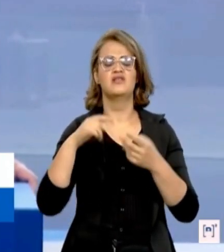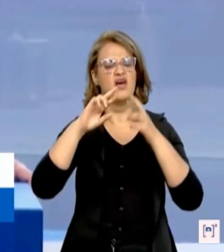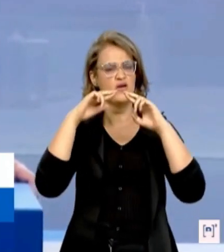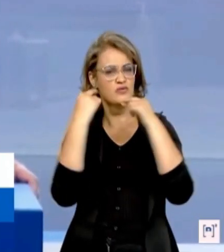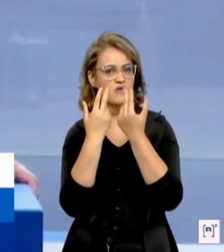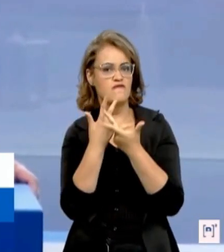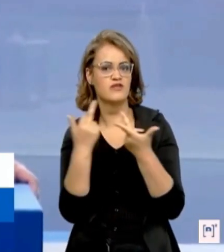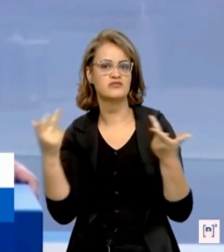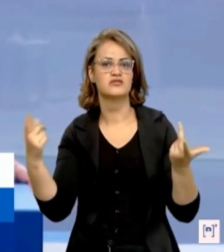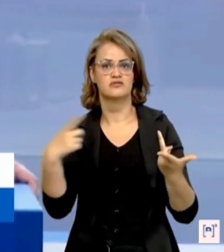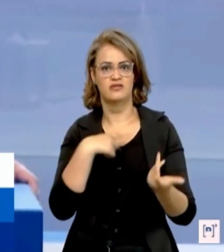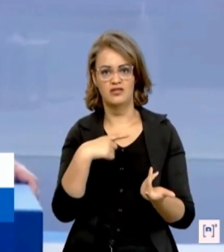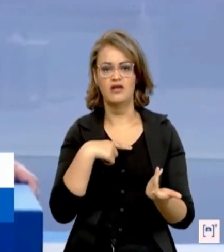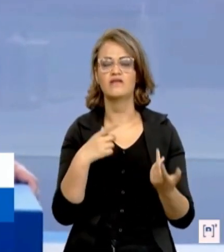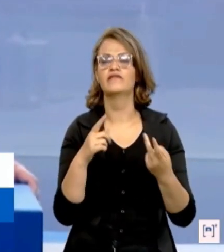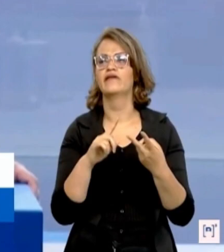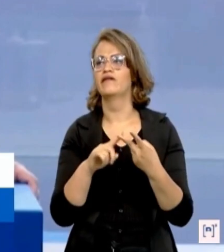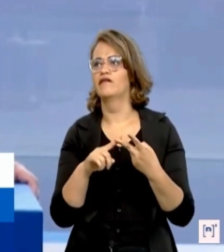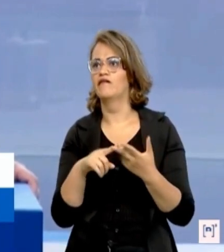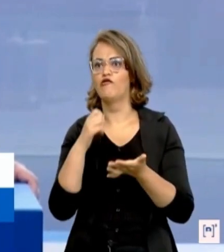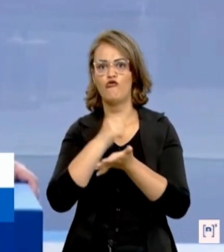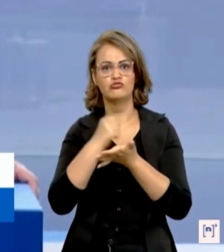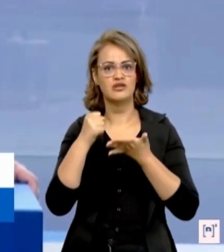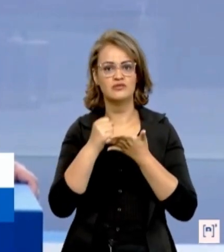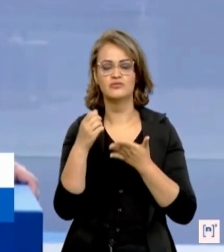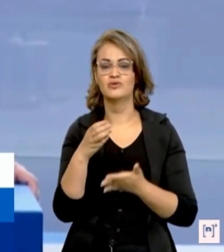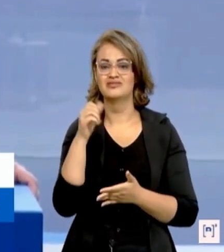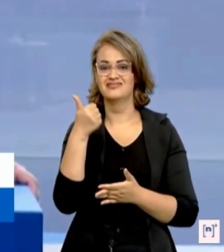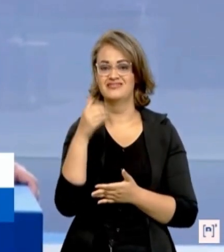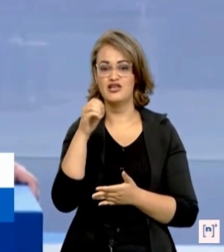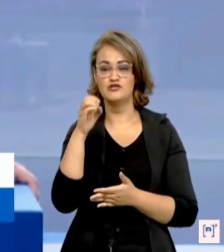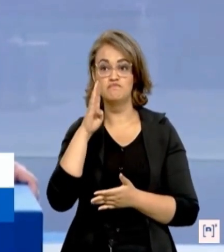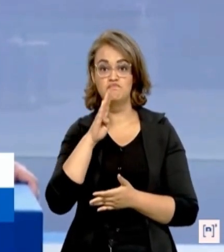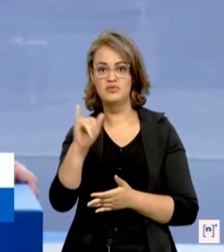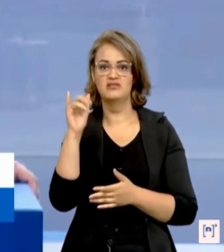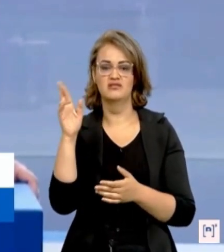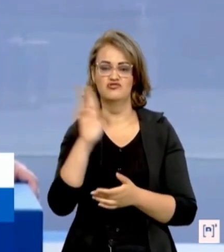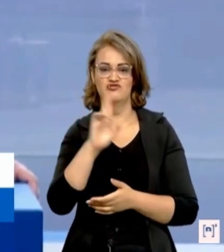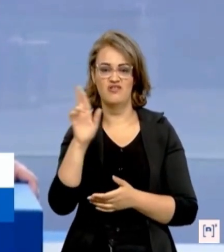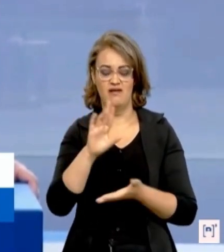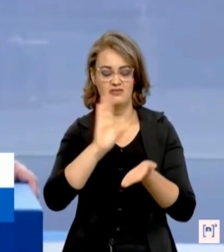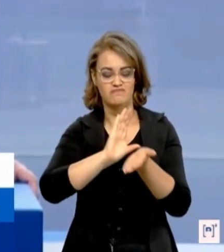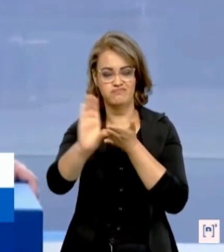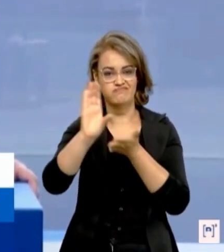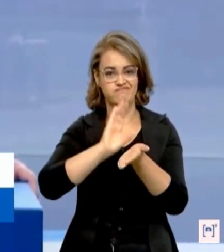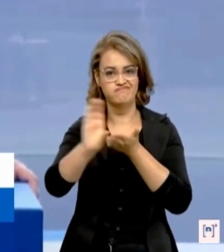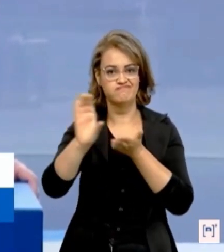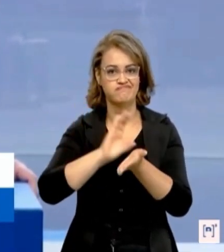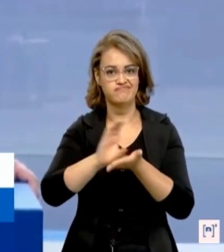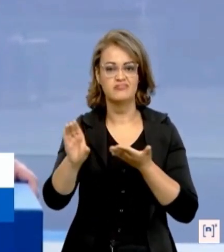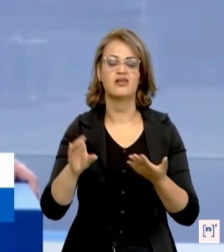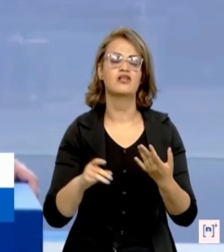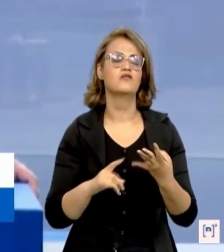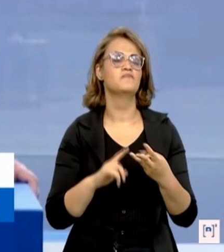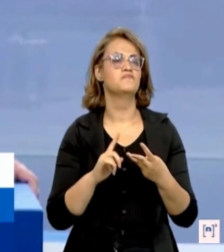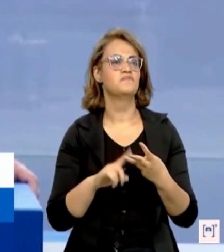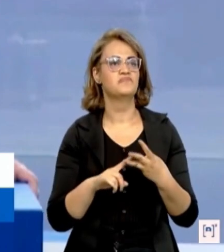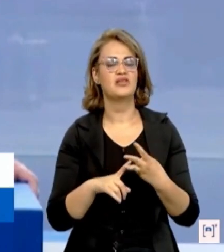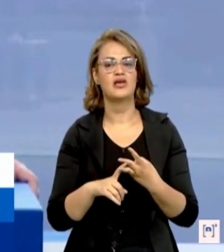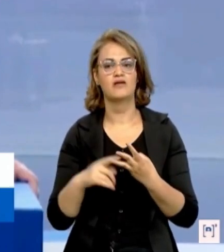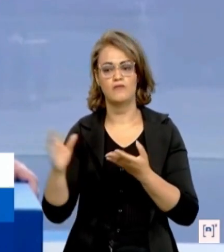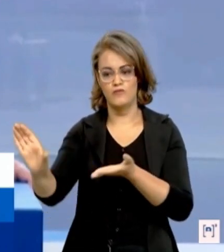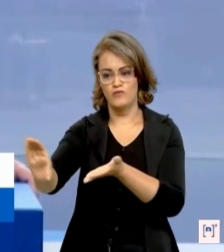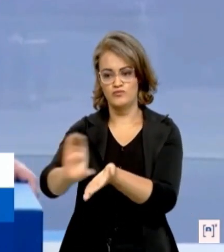investidores, depois de contratar 10 bilhões de reais de investimento, depois de